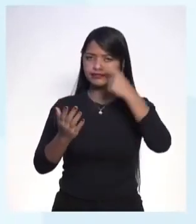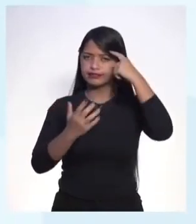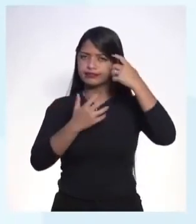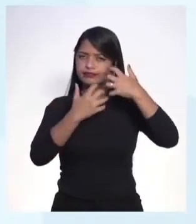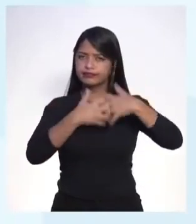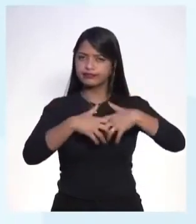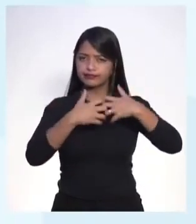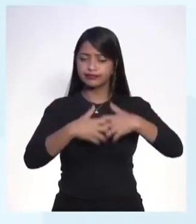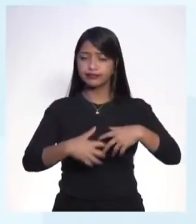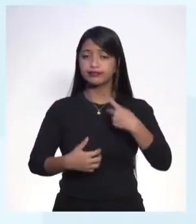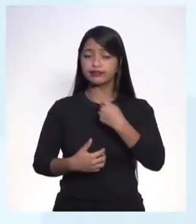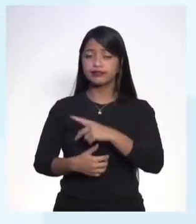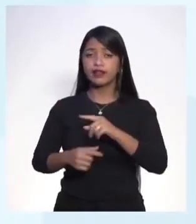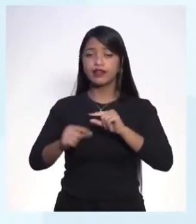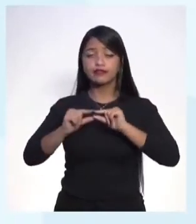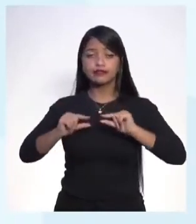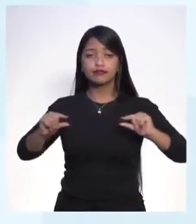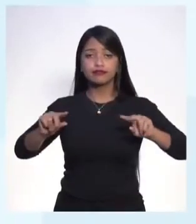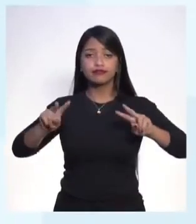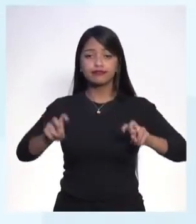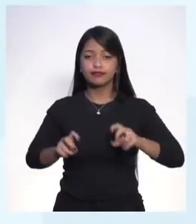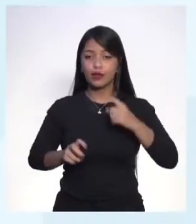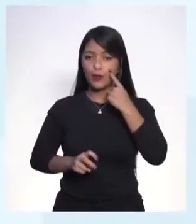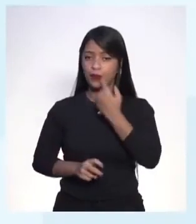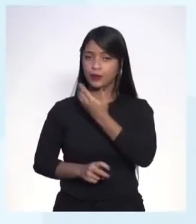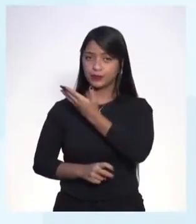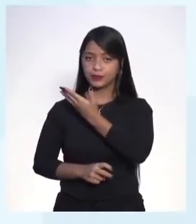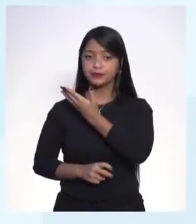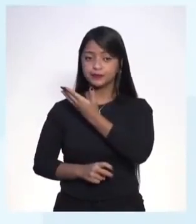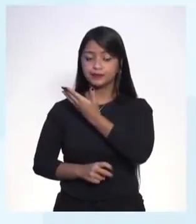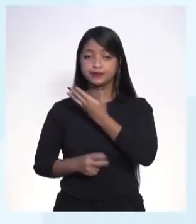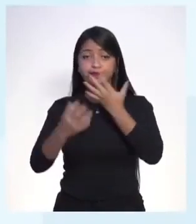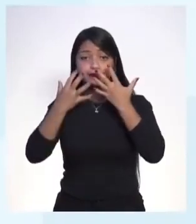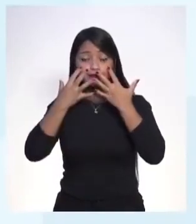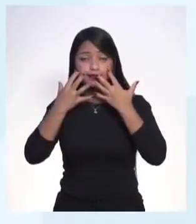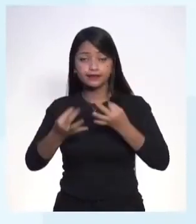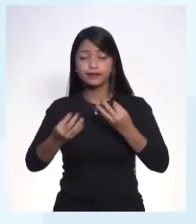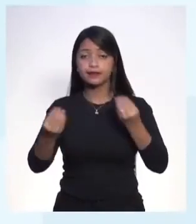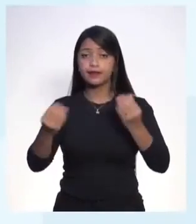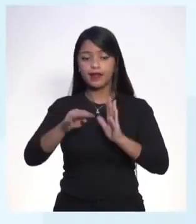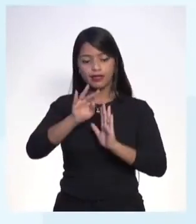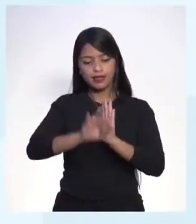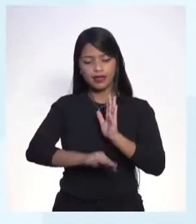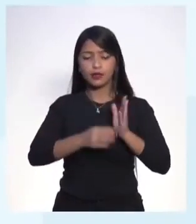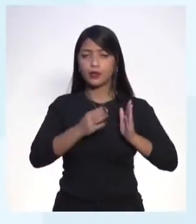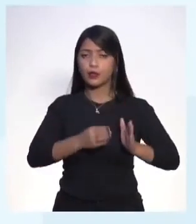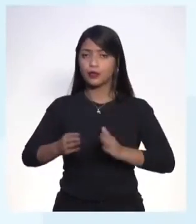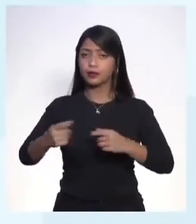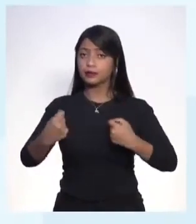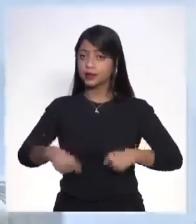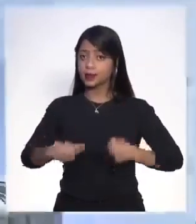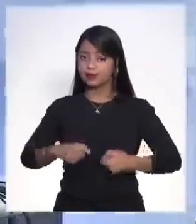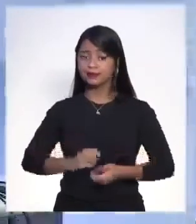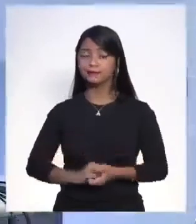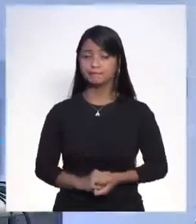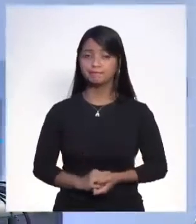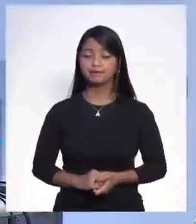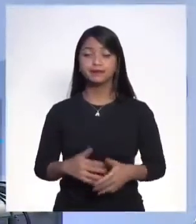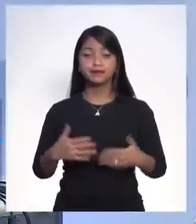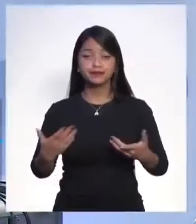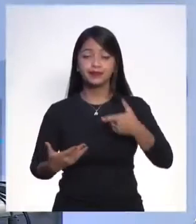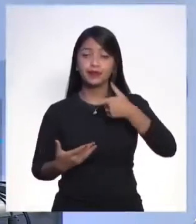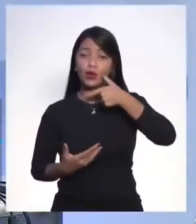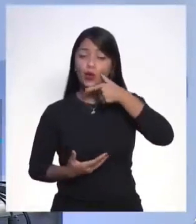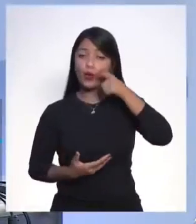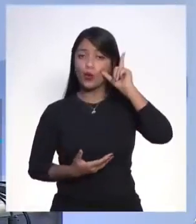superam expectativas de adaptação, atentando-se para a organização textual. Então, é o seguinte, encerramos ontem a situação